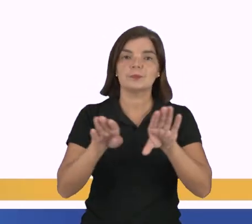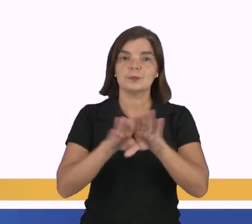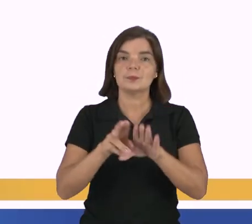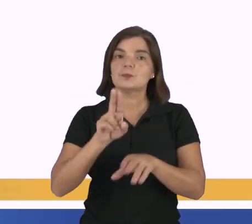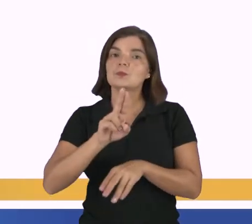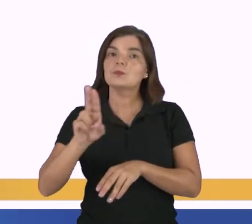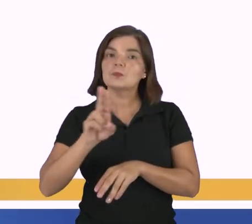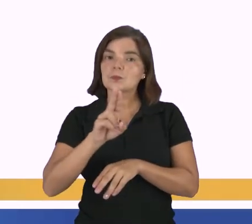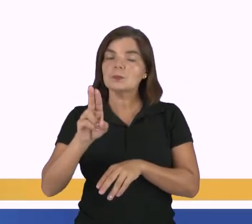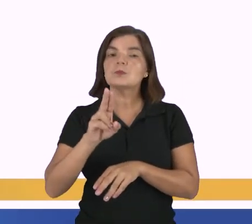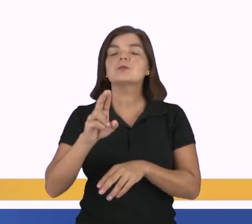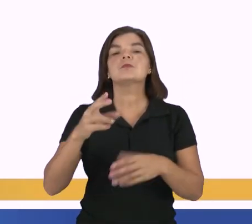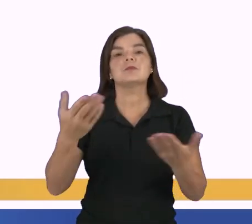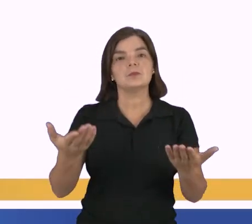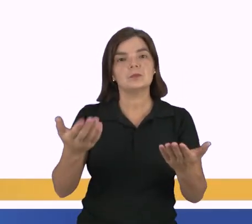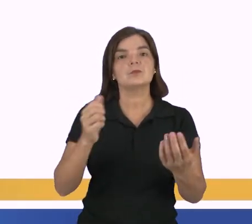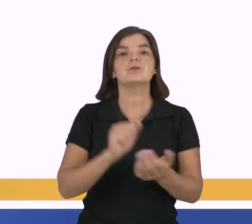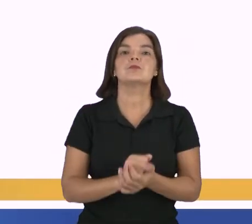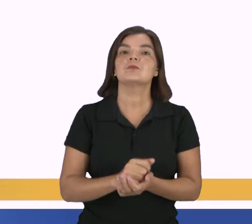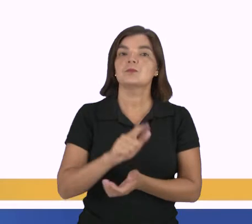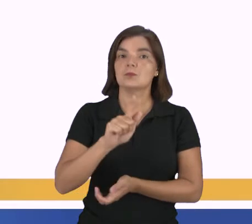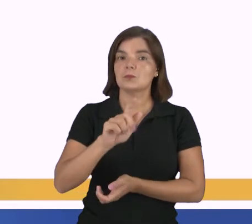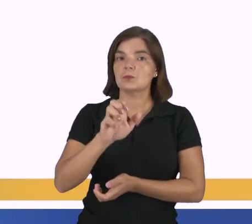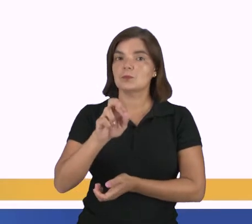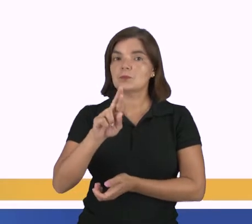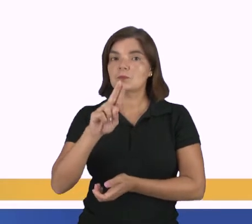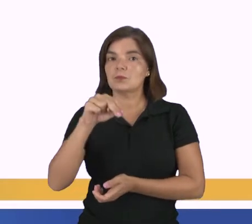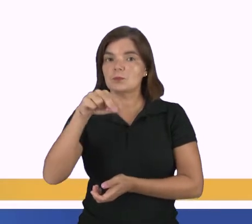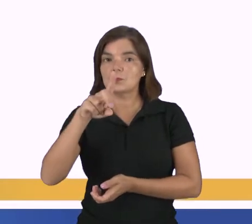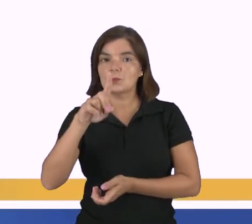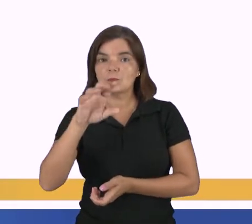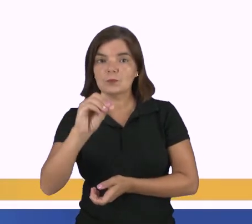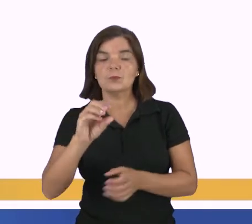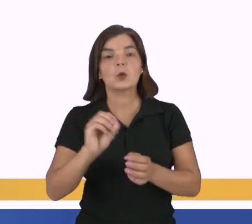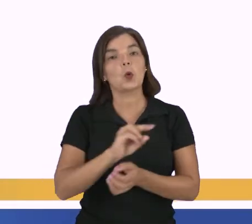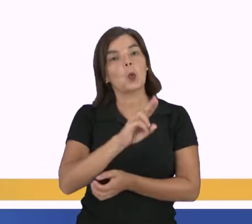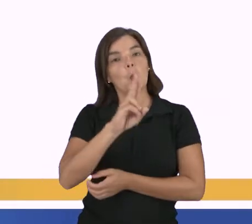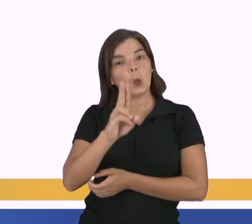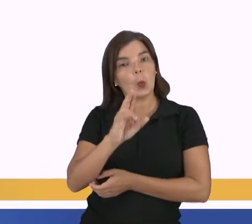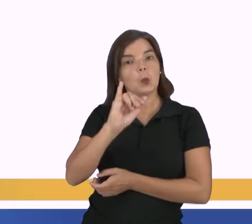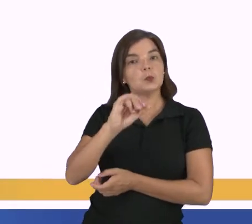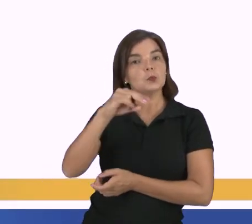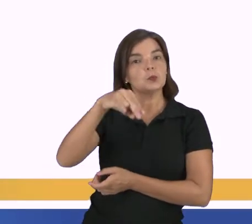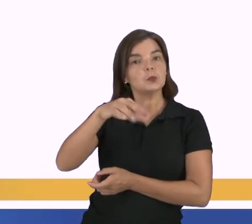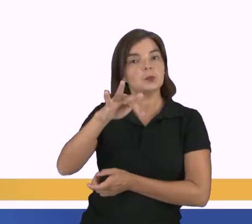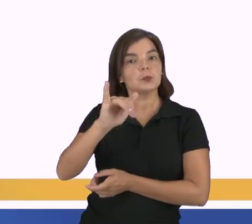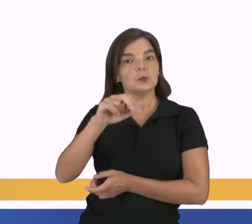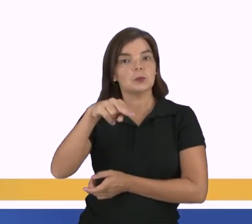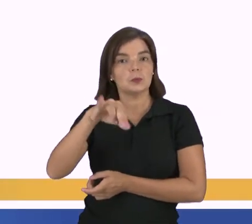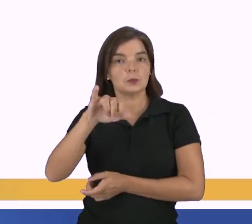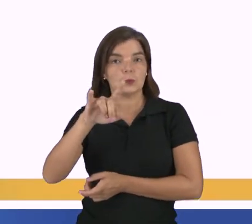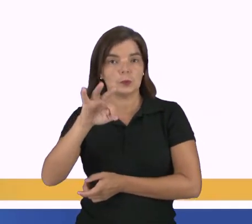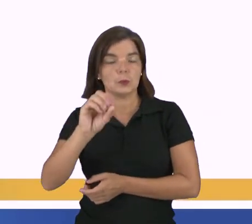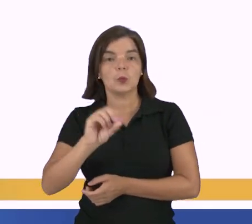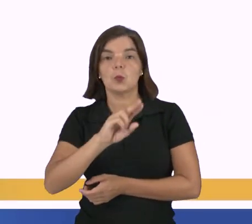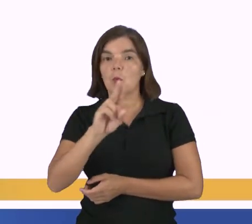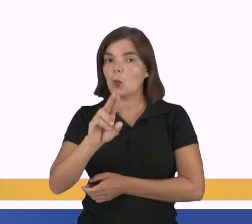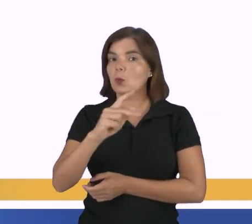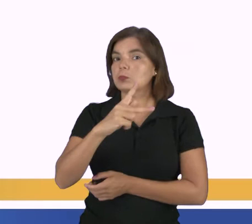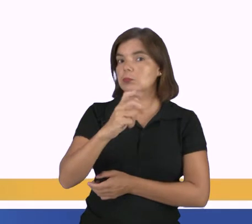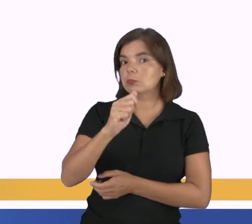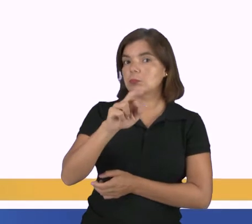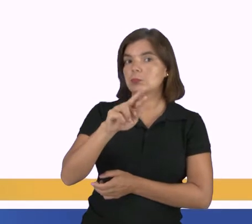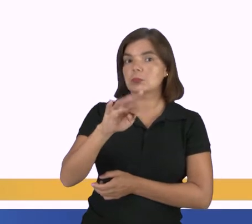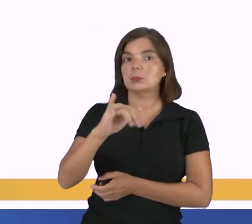nominal, que nesse caso aí é o gerúndio, ou ele pode vir no infinitivo, ou ele pode vir no particípio,